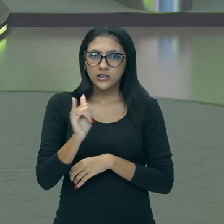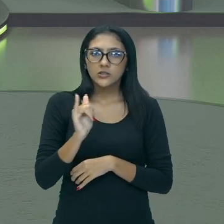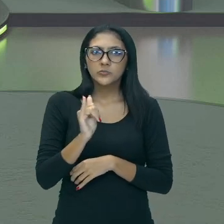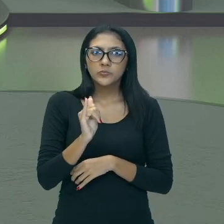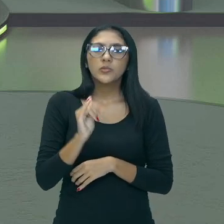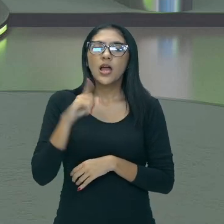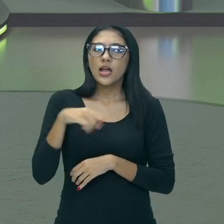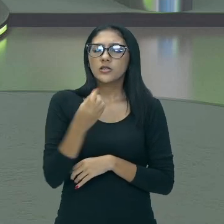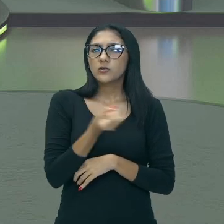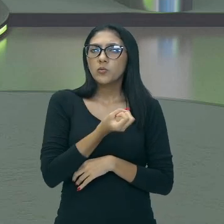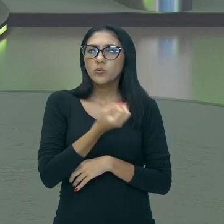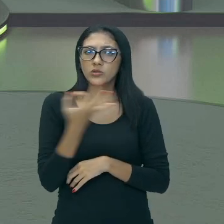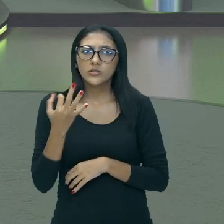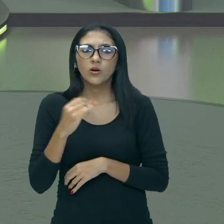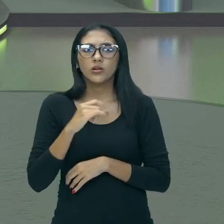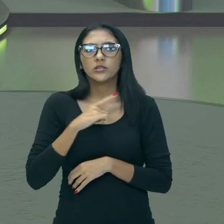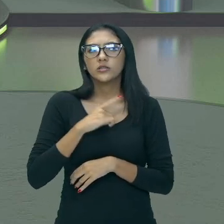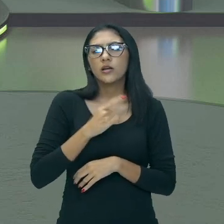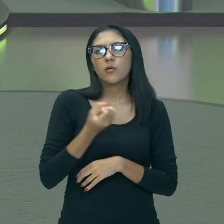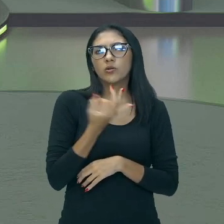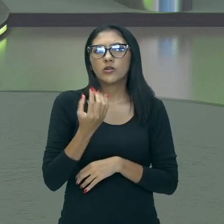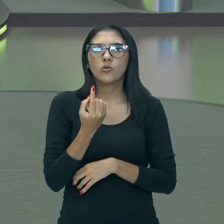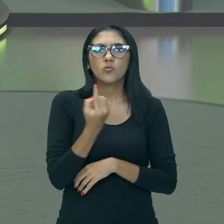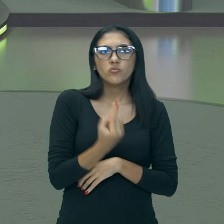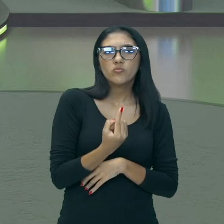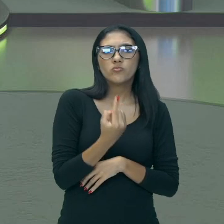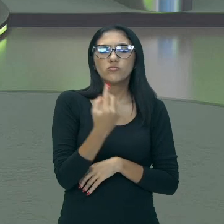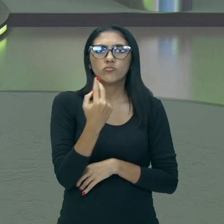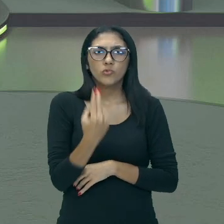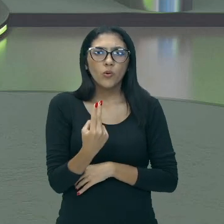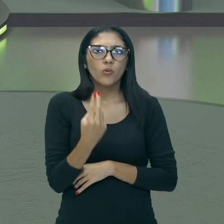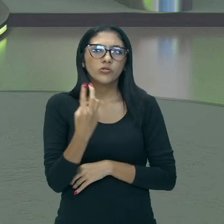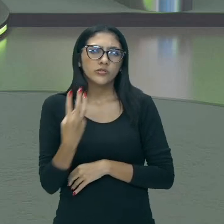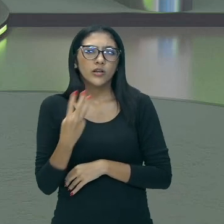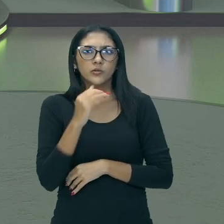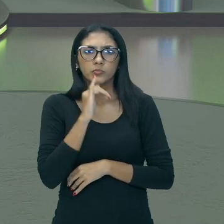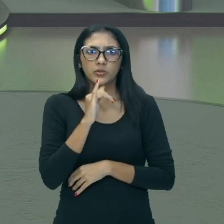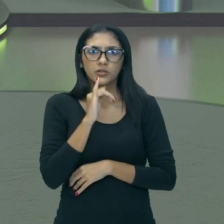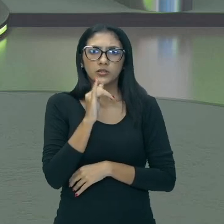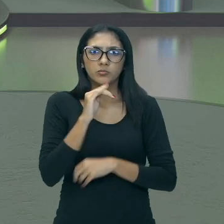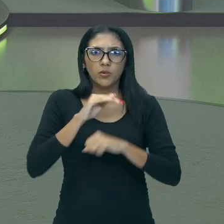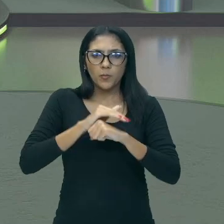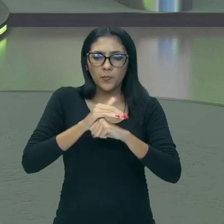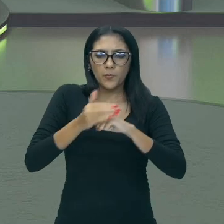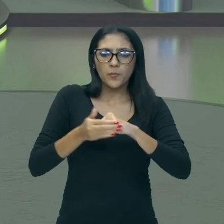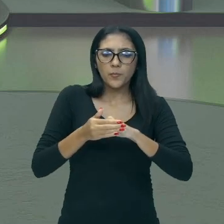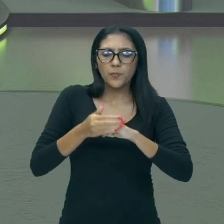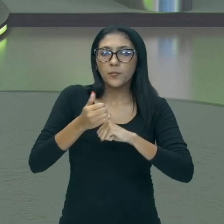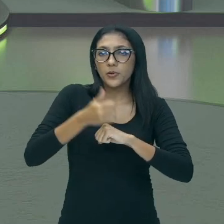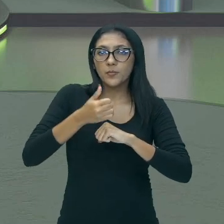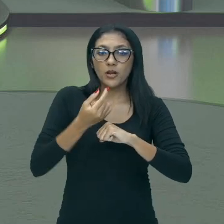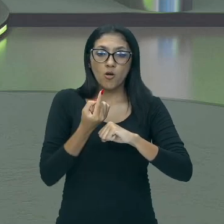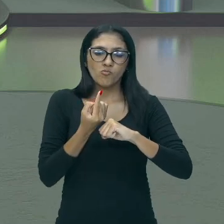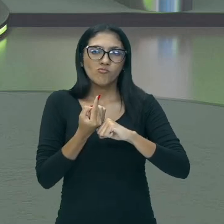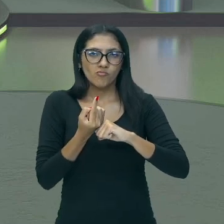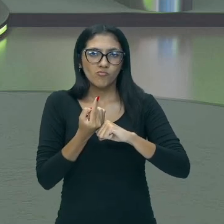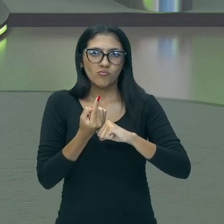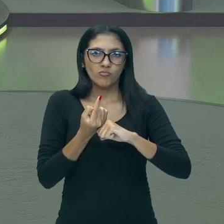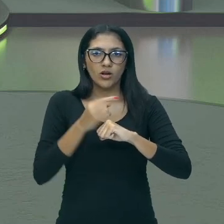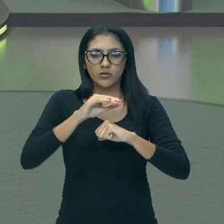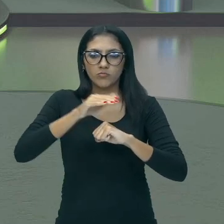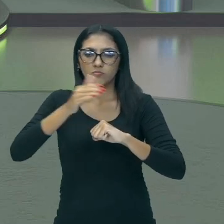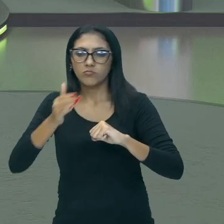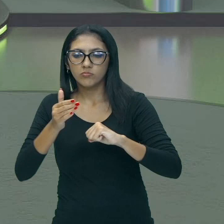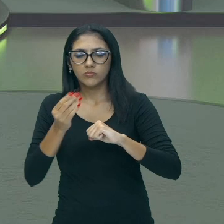energia é o valor 1, o valor 2, o valor 3. Então a primeira camada é a camada 1. A segunda é a 2, a 3, a 4, que